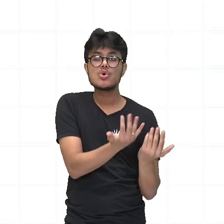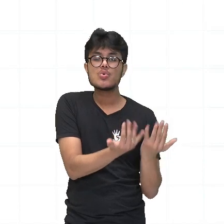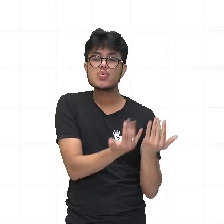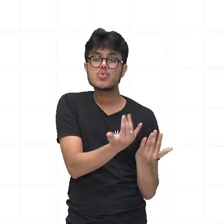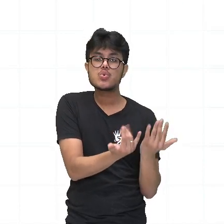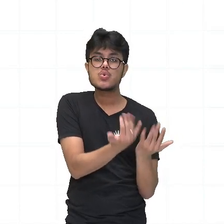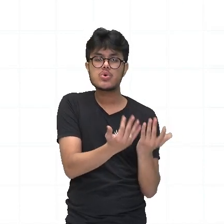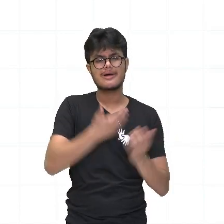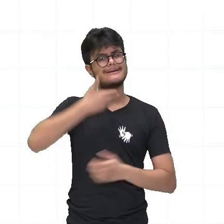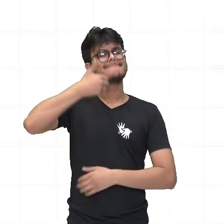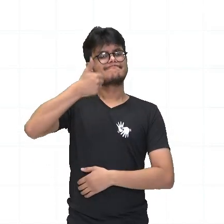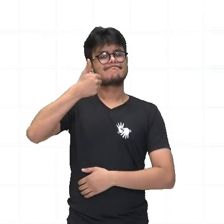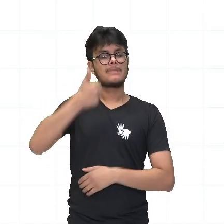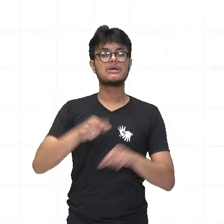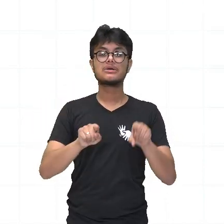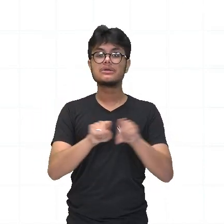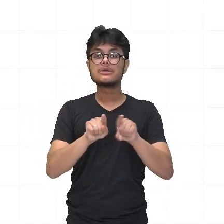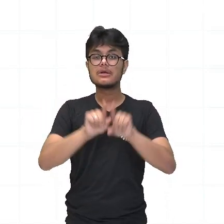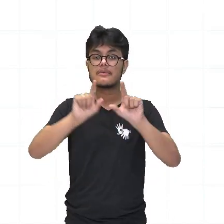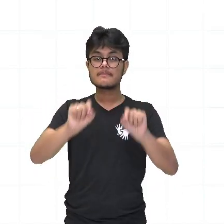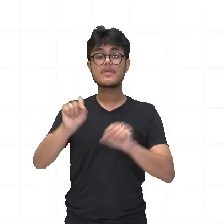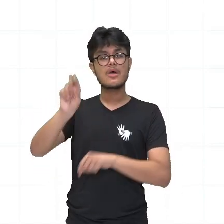de